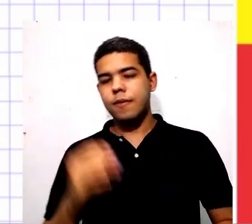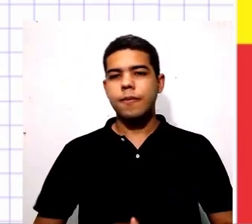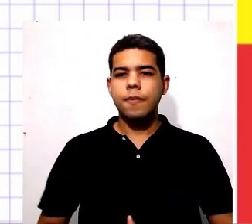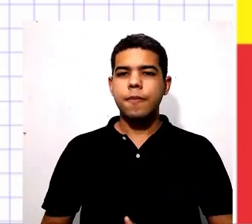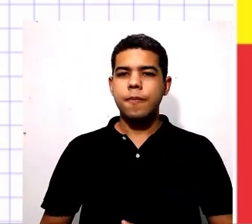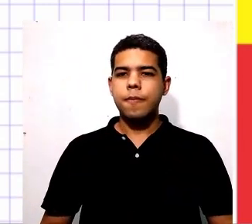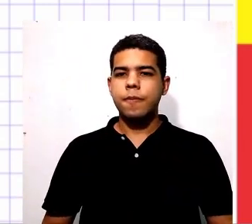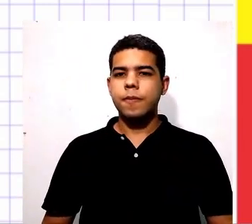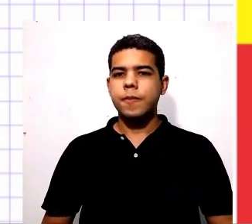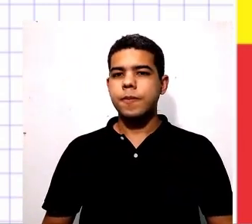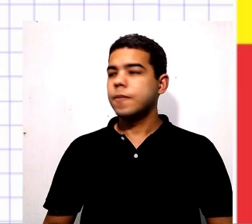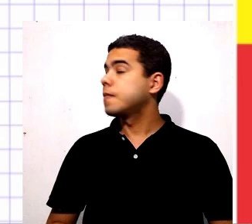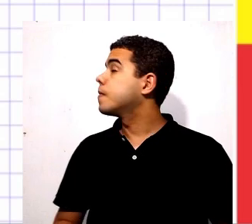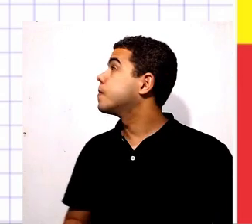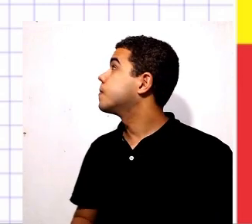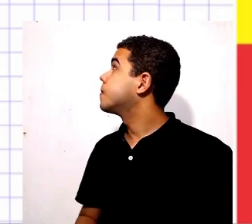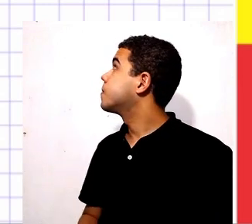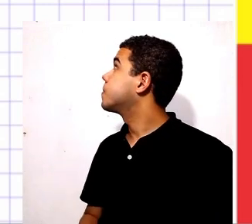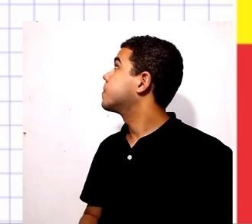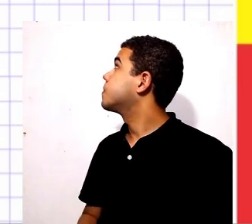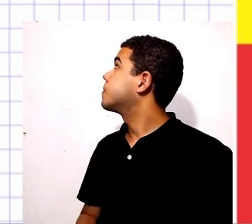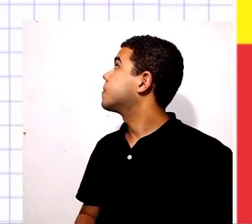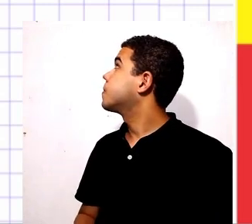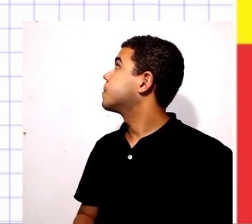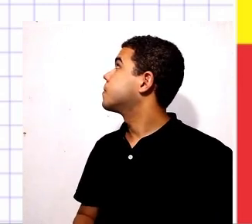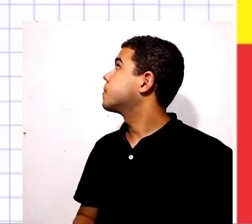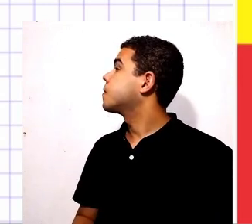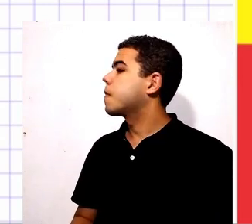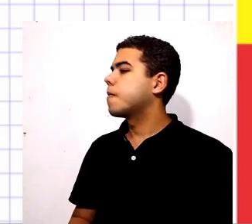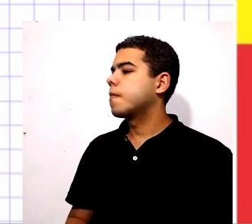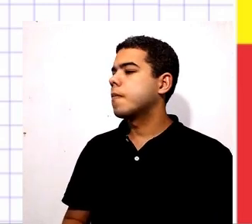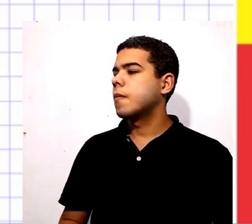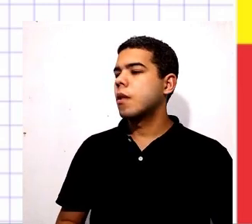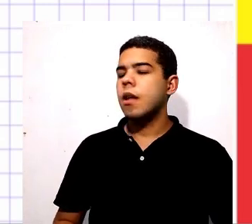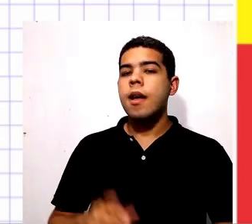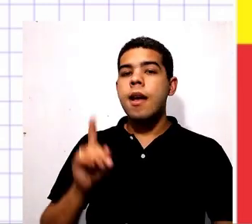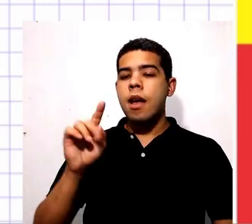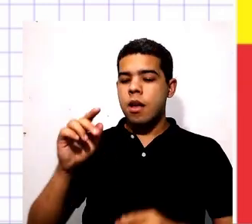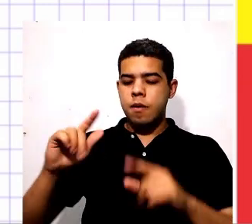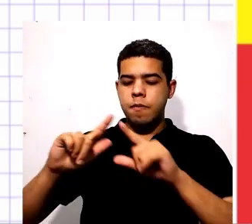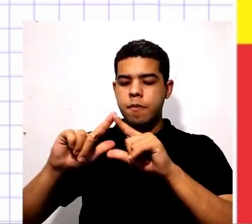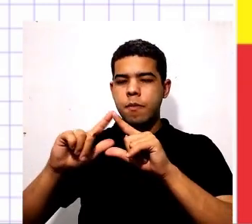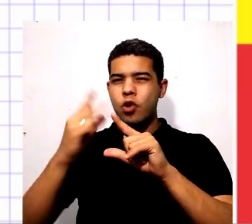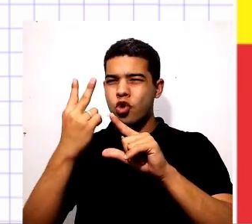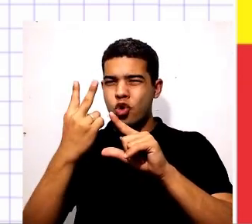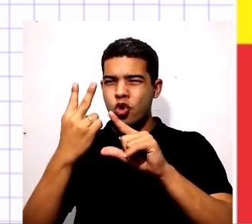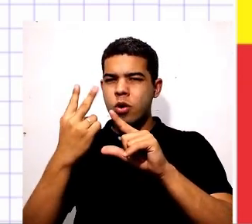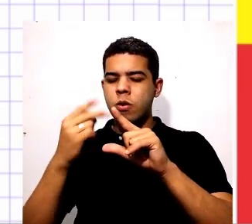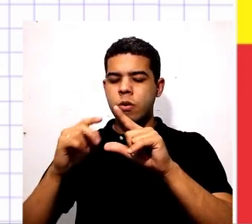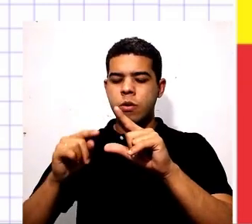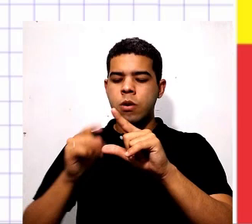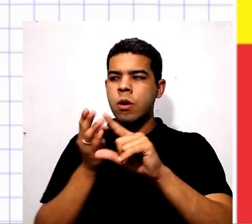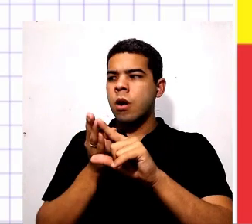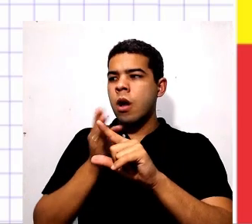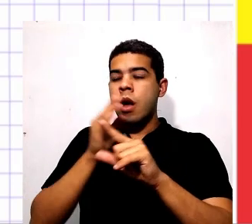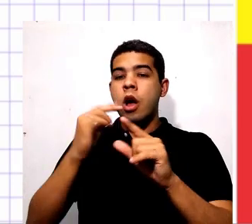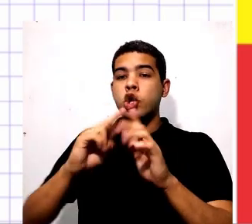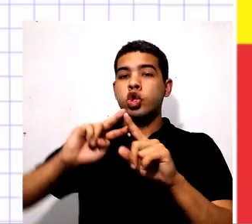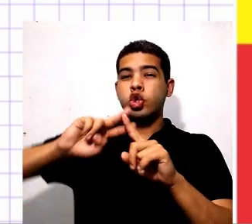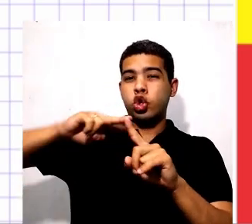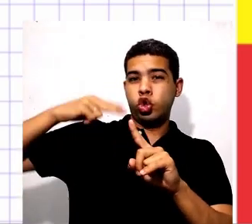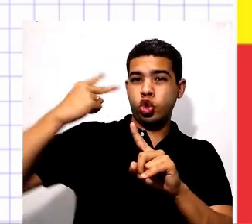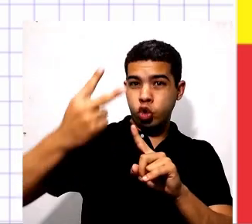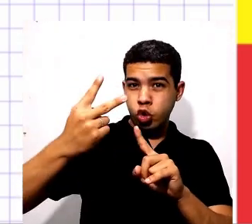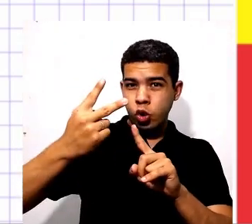pequenininho tem esse lado 2. E eu vou construir para esse triângulo. Eu vou dobrar. Então,